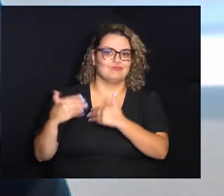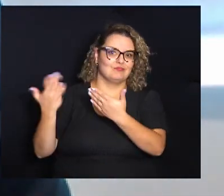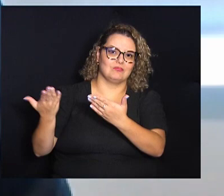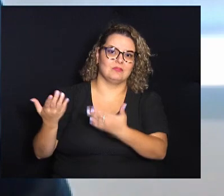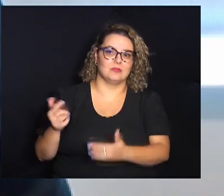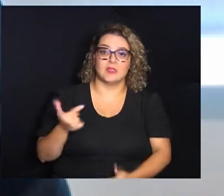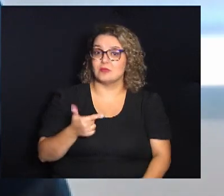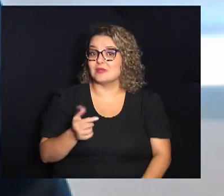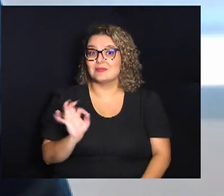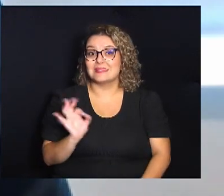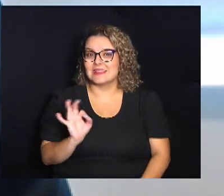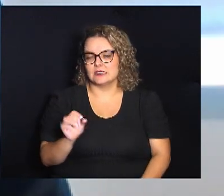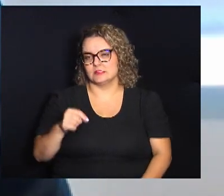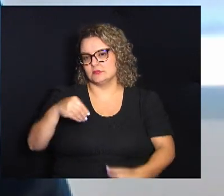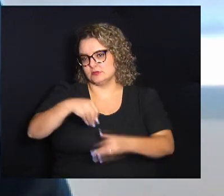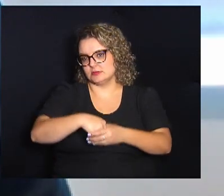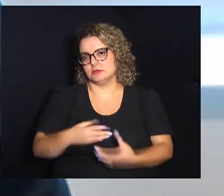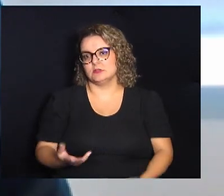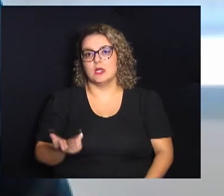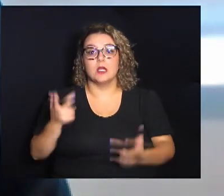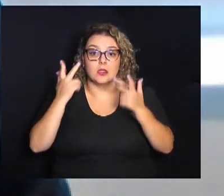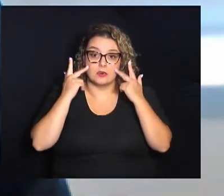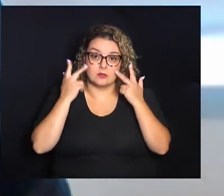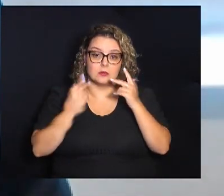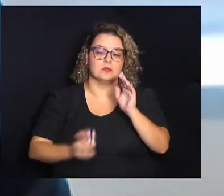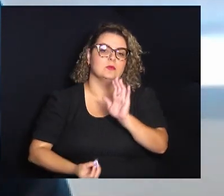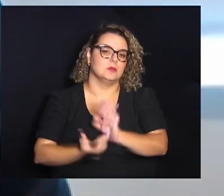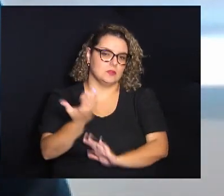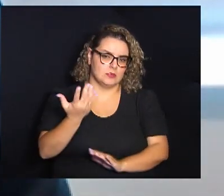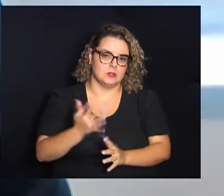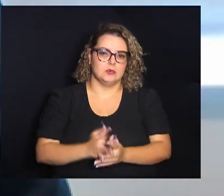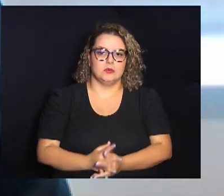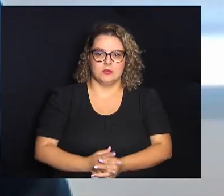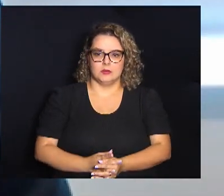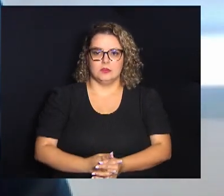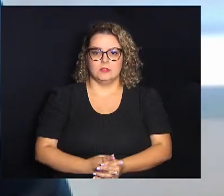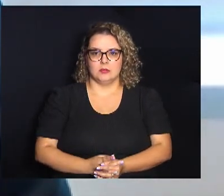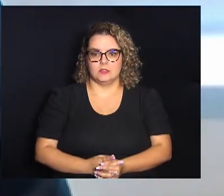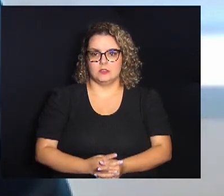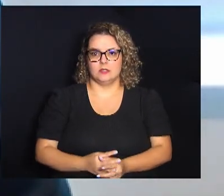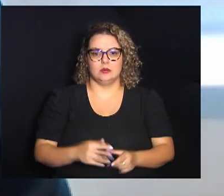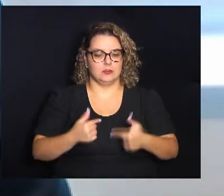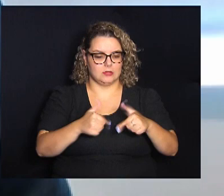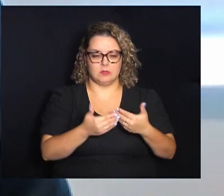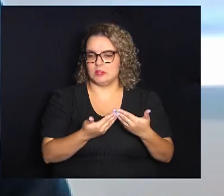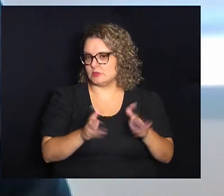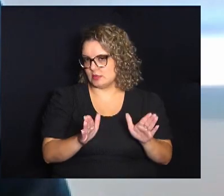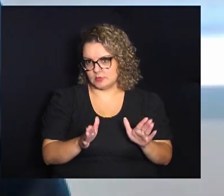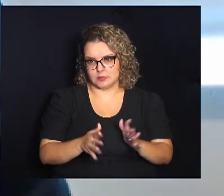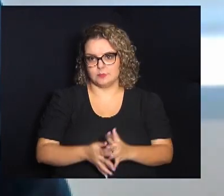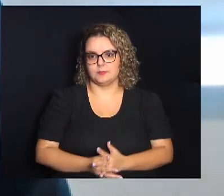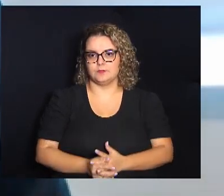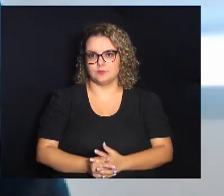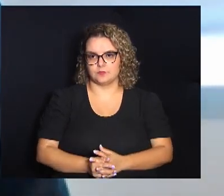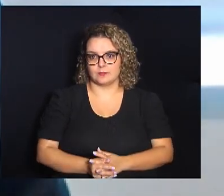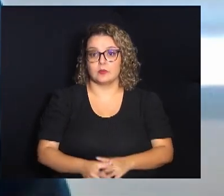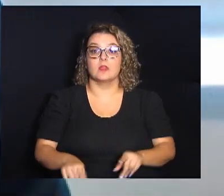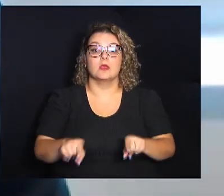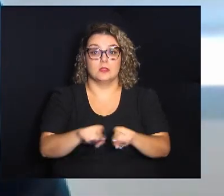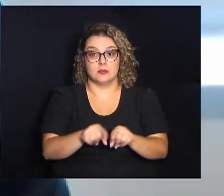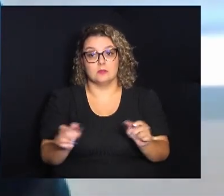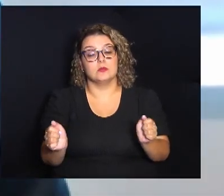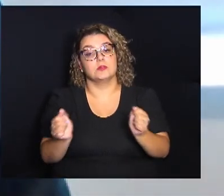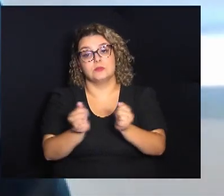centavo aqui dentro. Naturalmente, serão criados empregos que também vão culminar